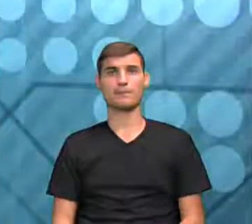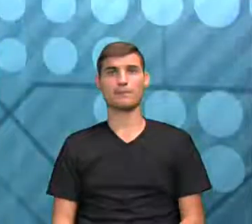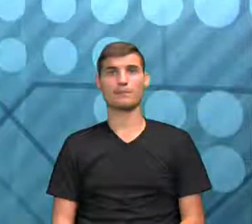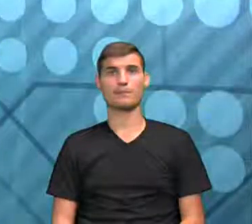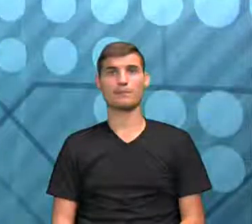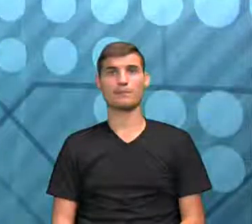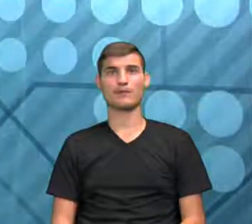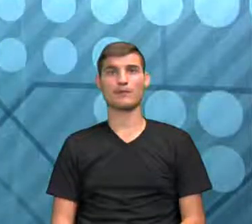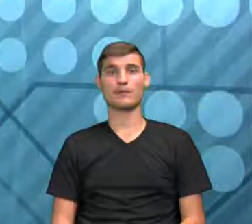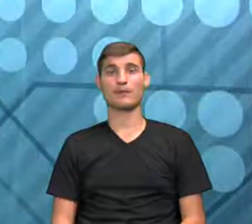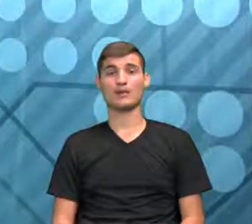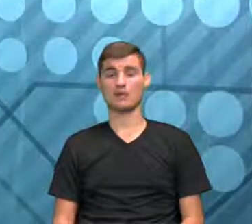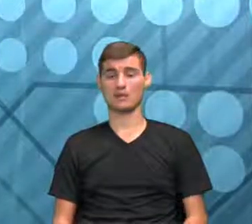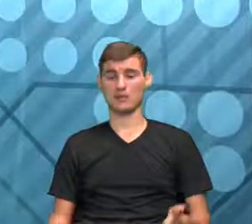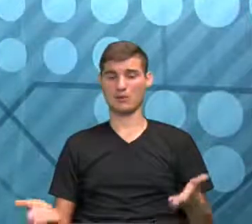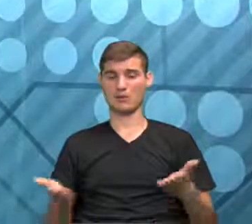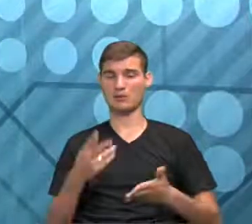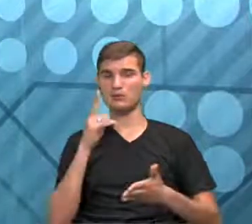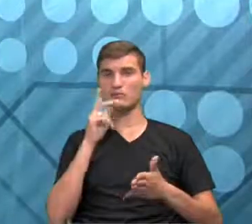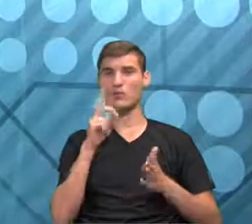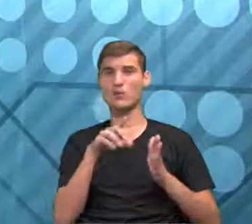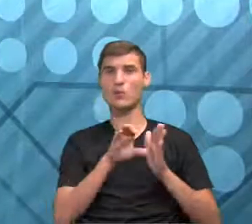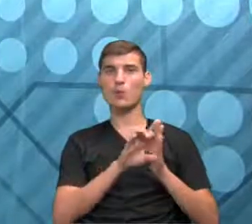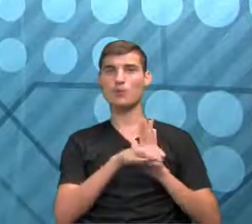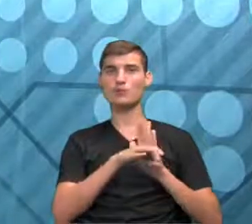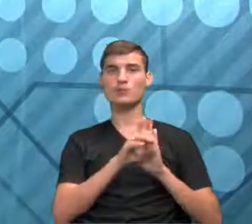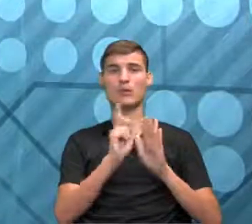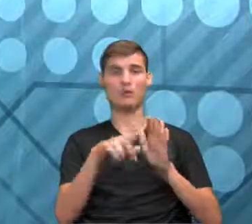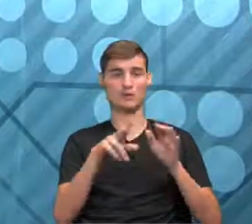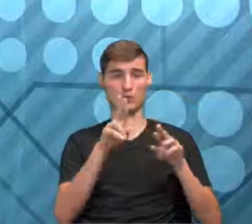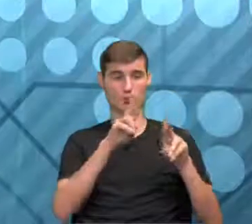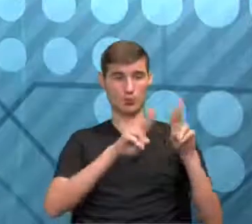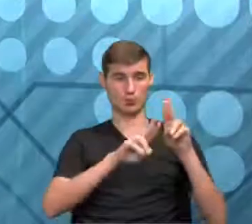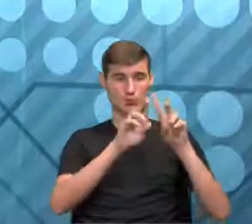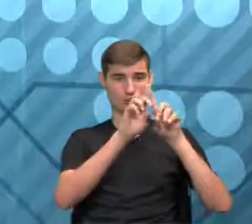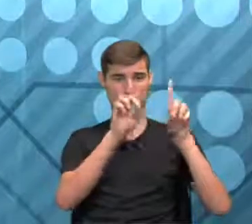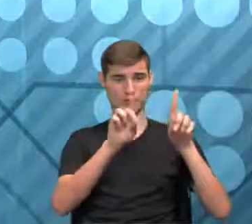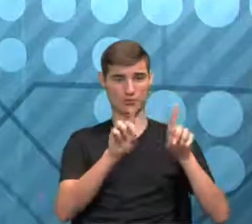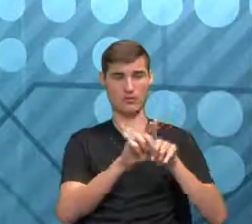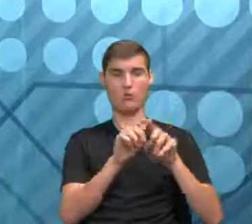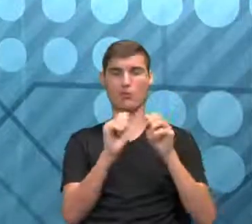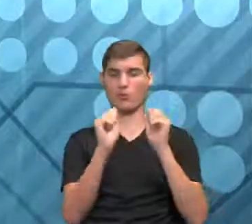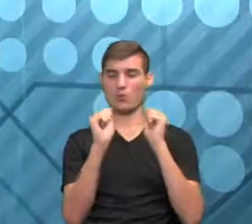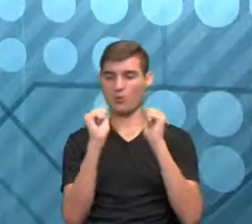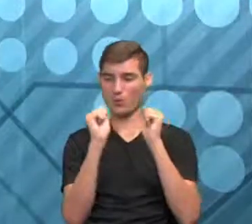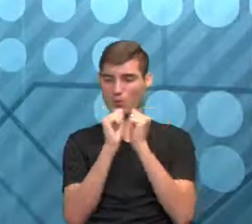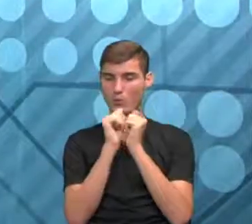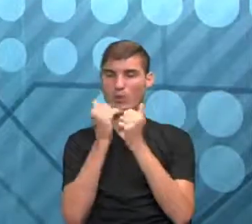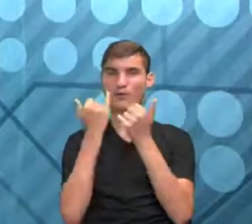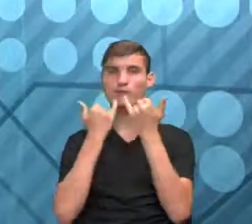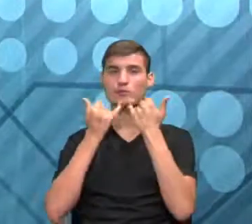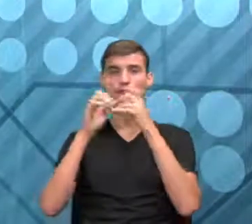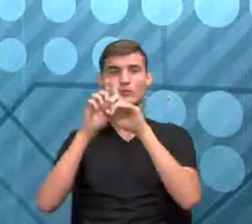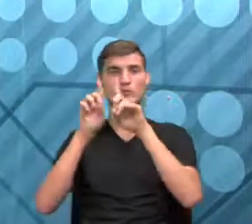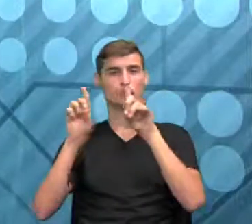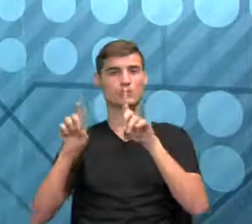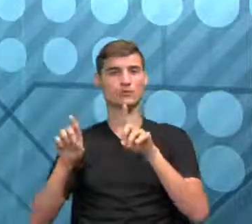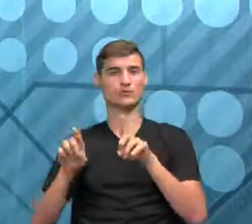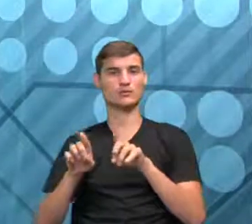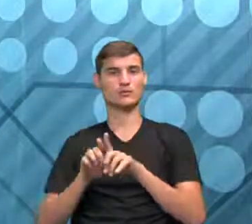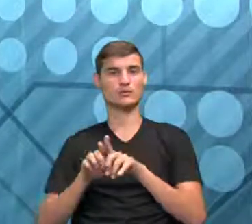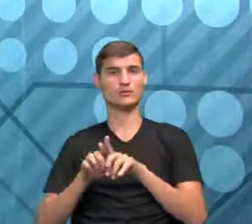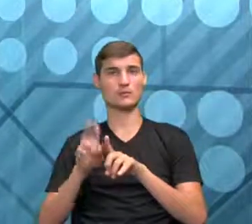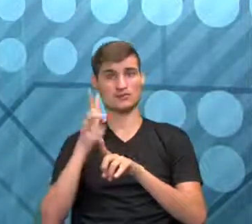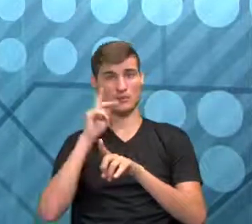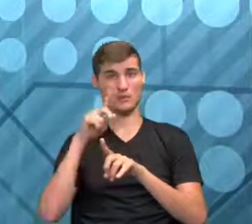Agora a gente vai estudar, então, o conceito de portadora digital e informação digital. Aqui eu tenho a minha portadora, que ela é um trem